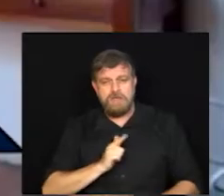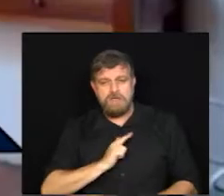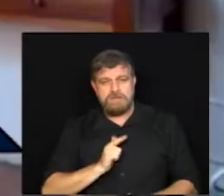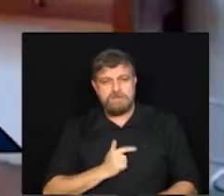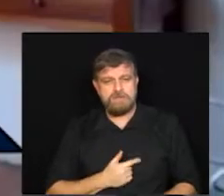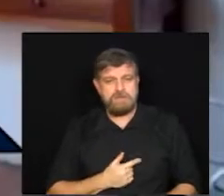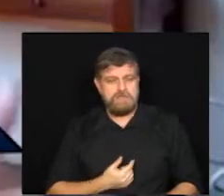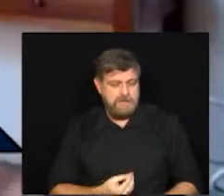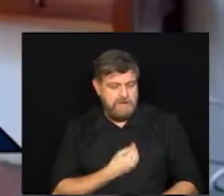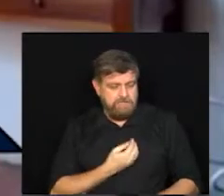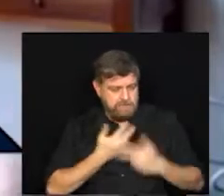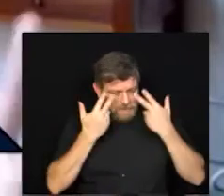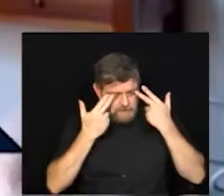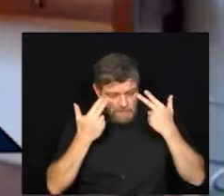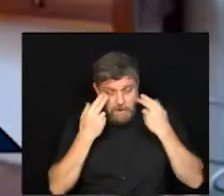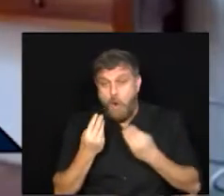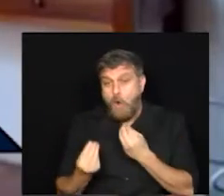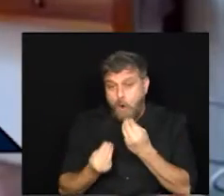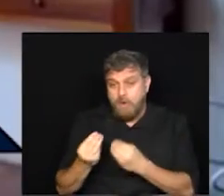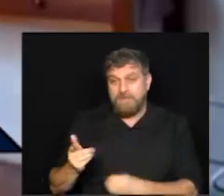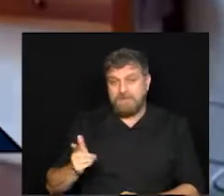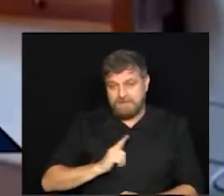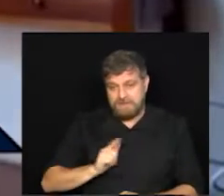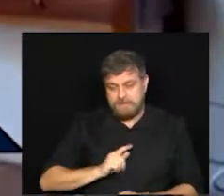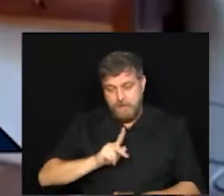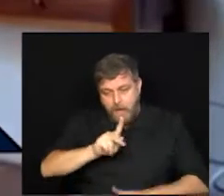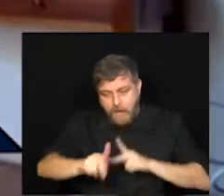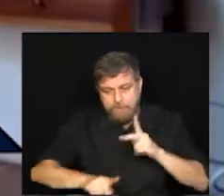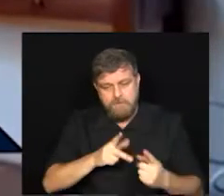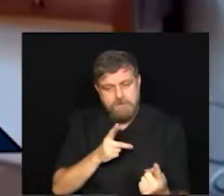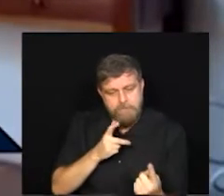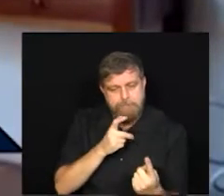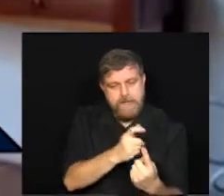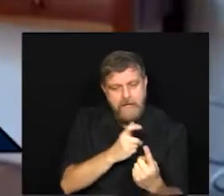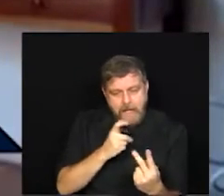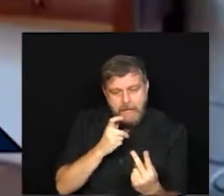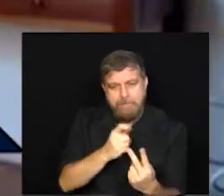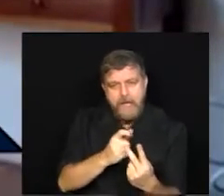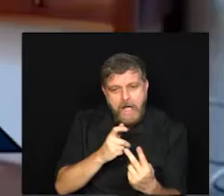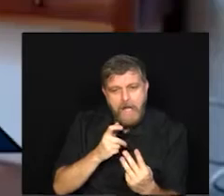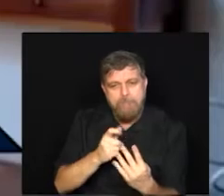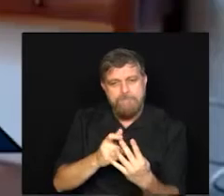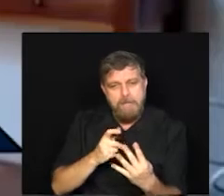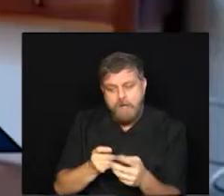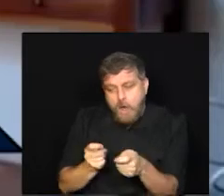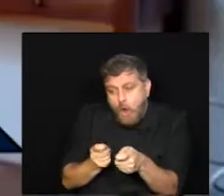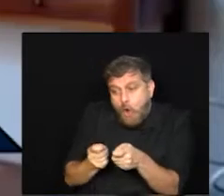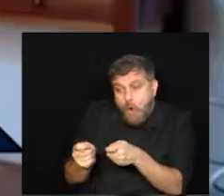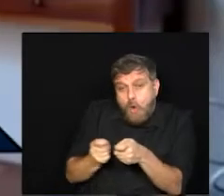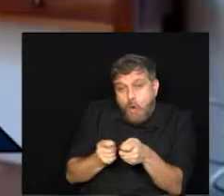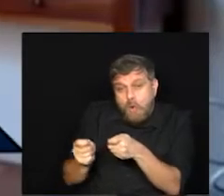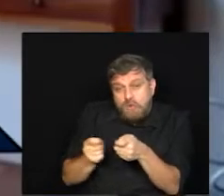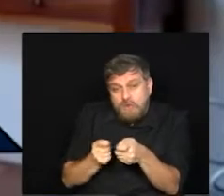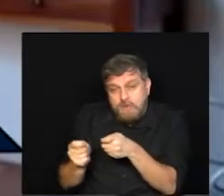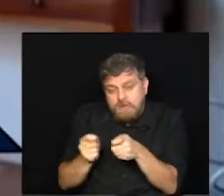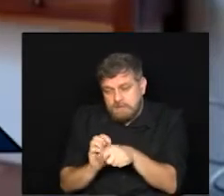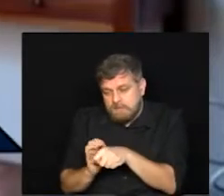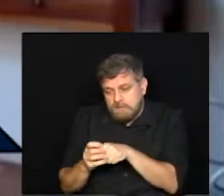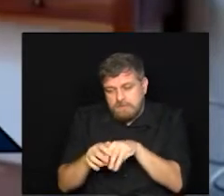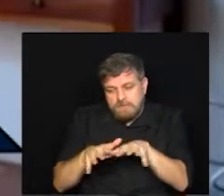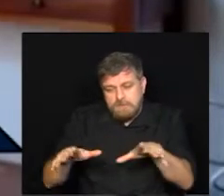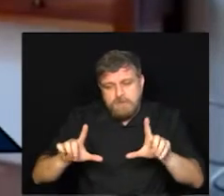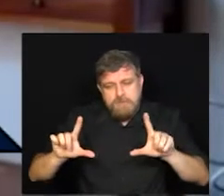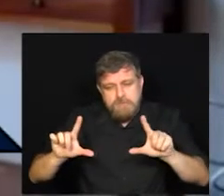sua plenitude é com a vacinação, é controlando essa